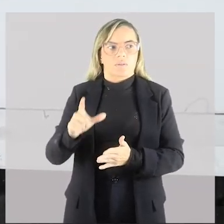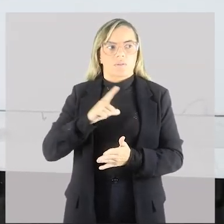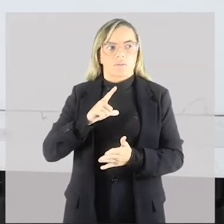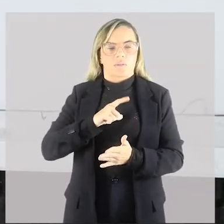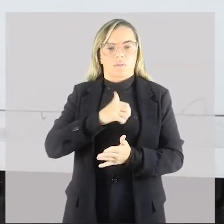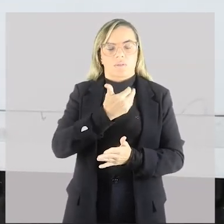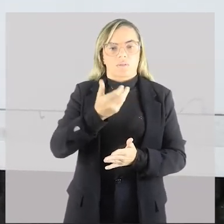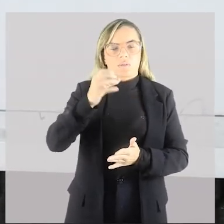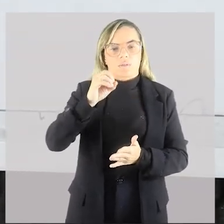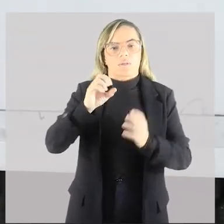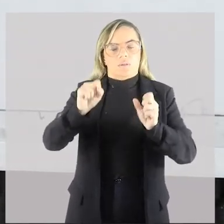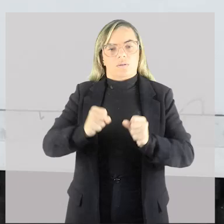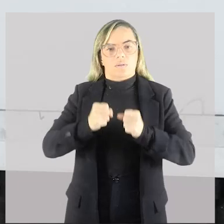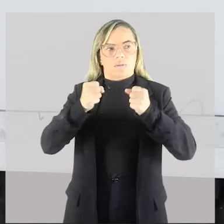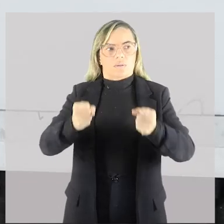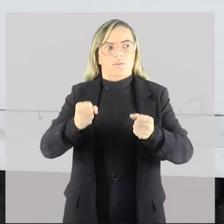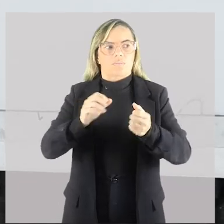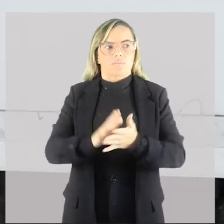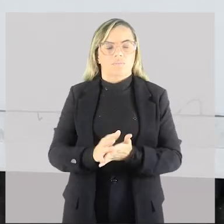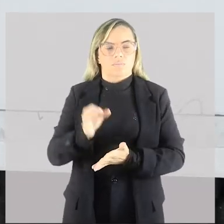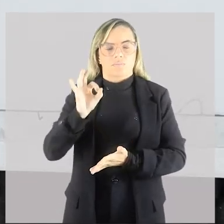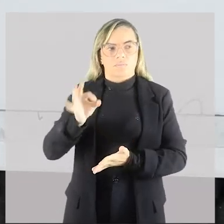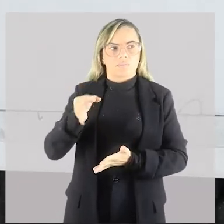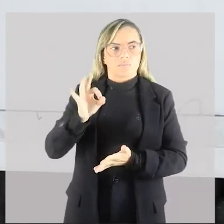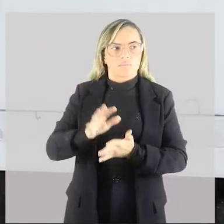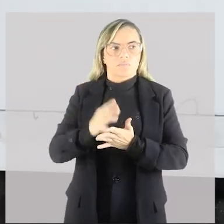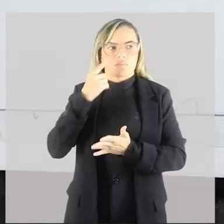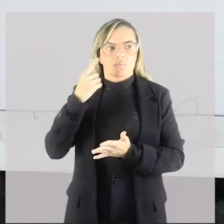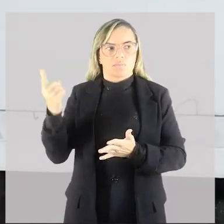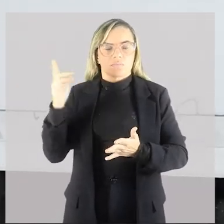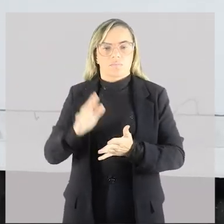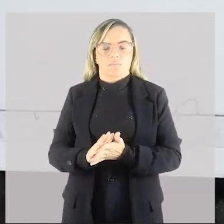10 possibilidades aqui, ó. Certo? E nesse